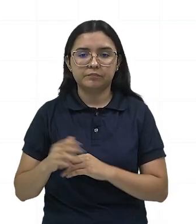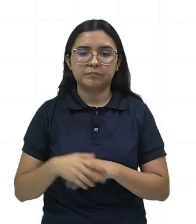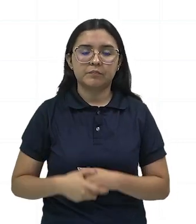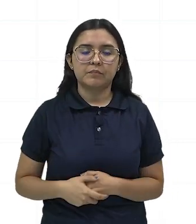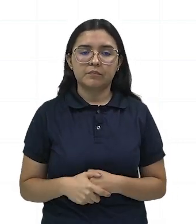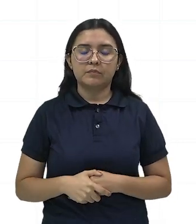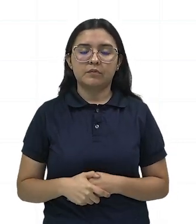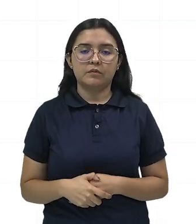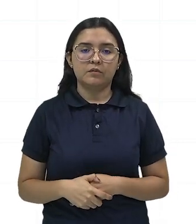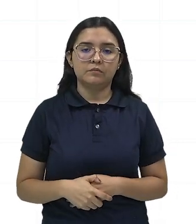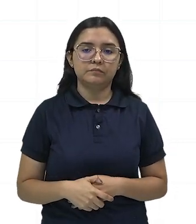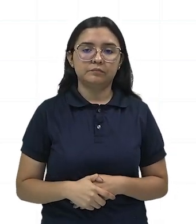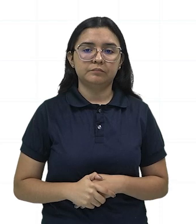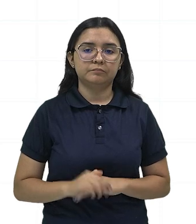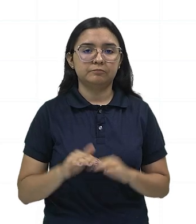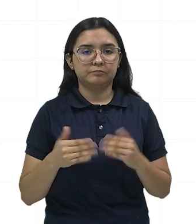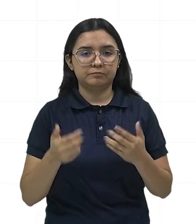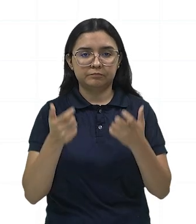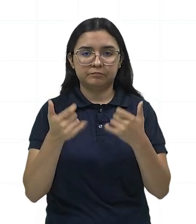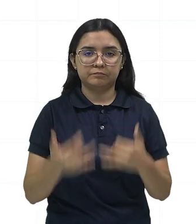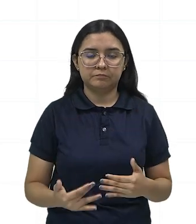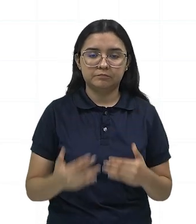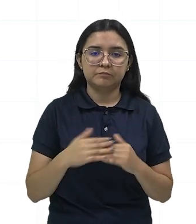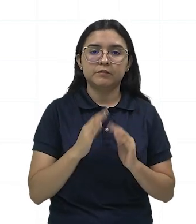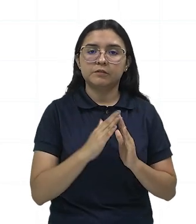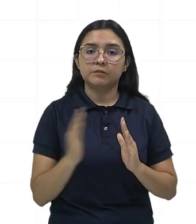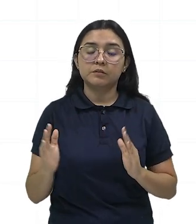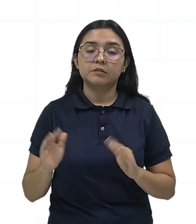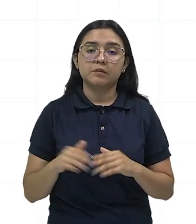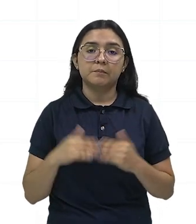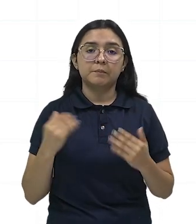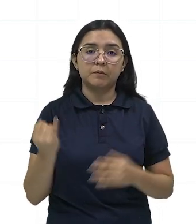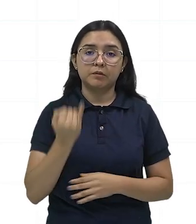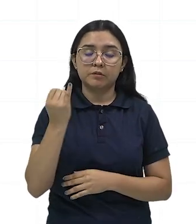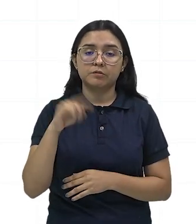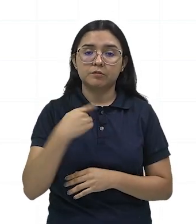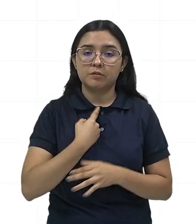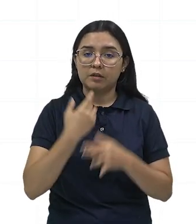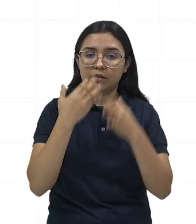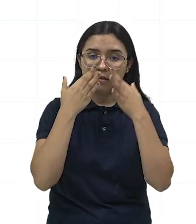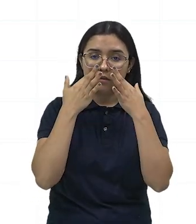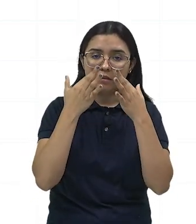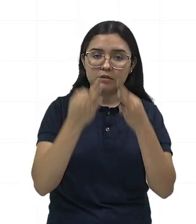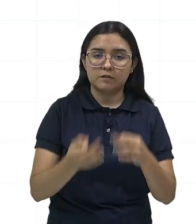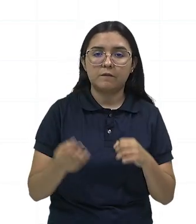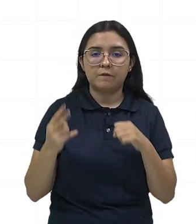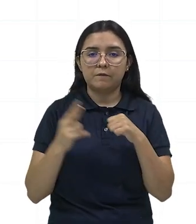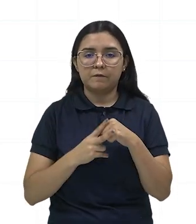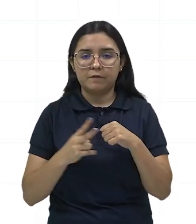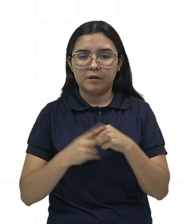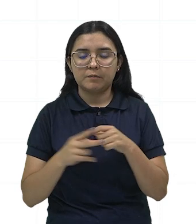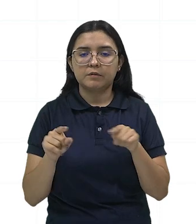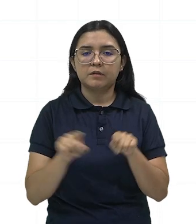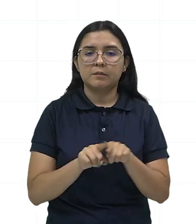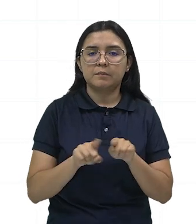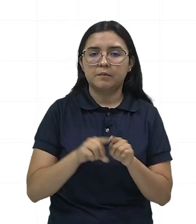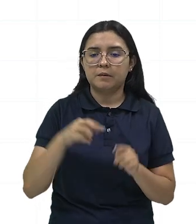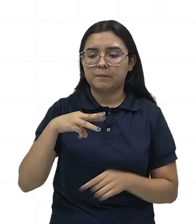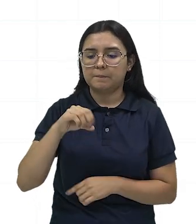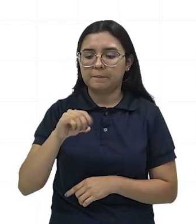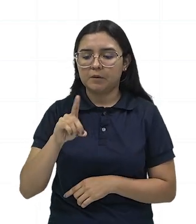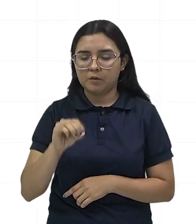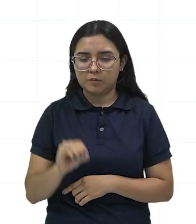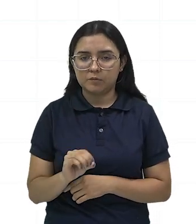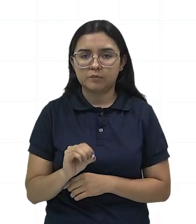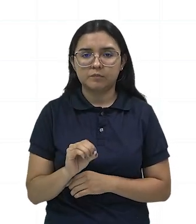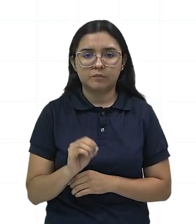dão. Já que estamos falando de cronologia, é importante a gente se atentar para a ideia de verbos e modos dos verbos. Então